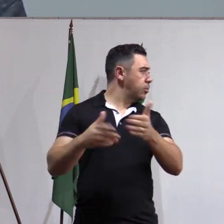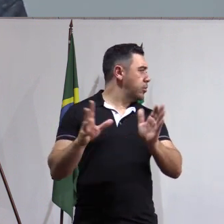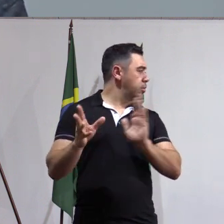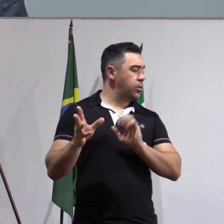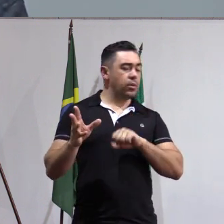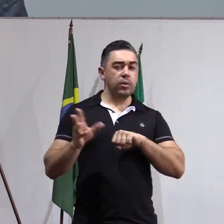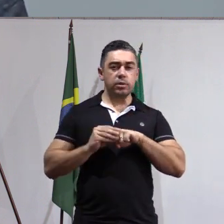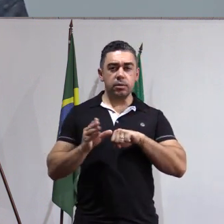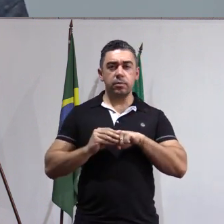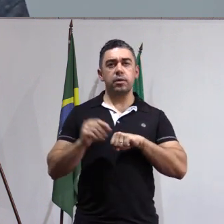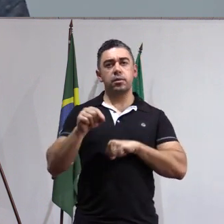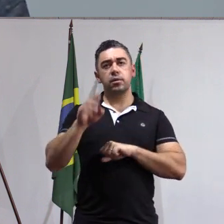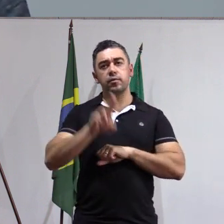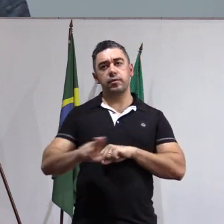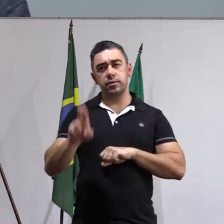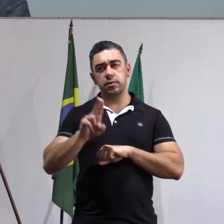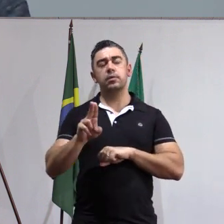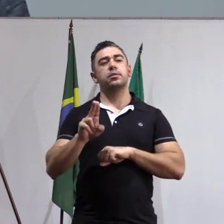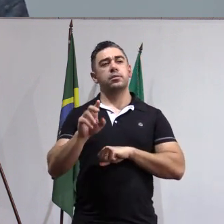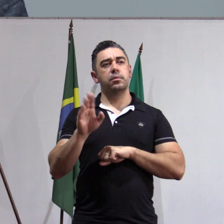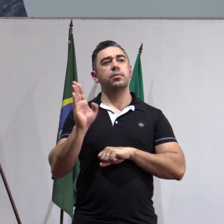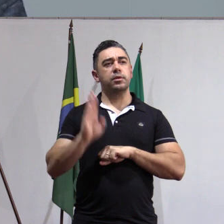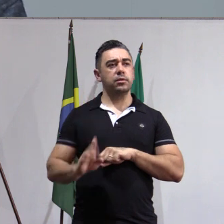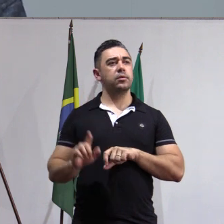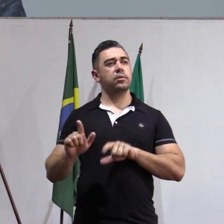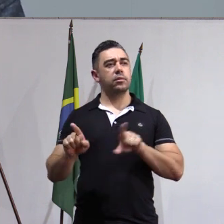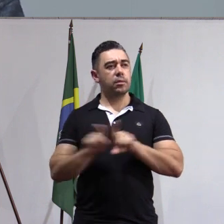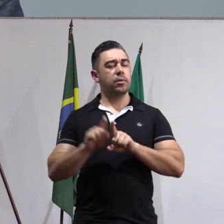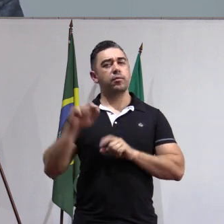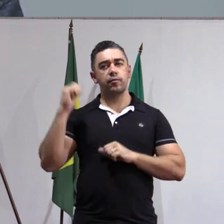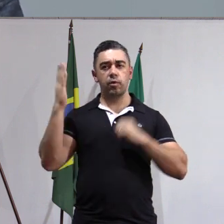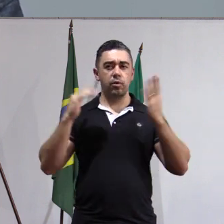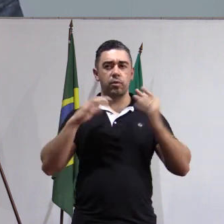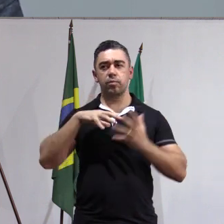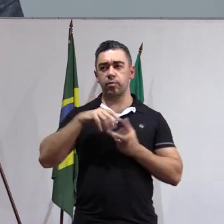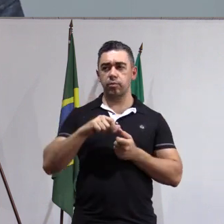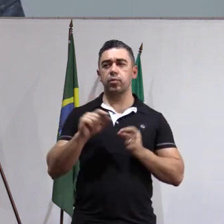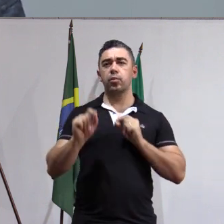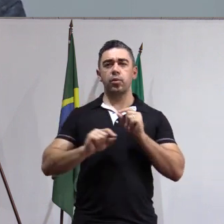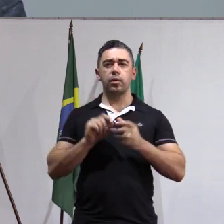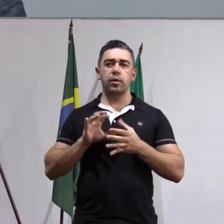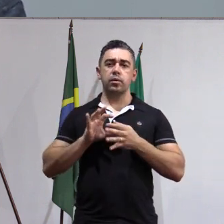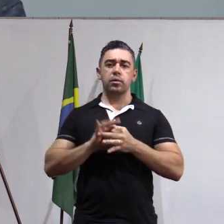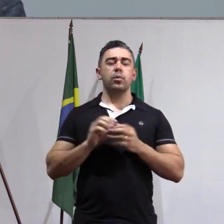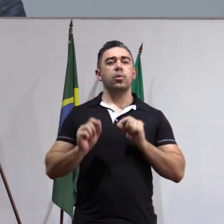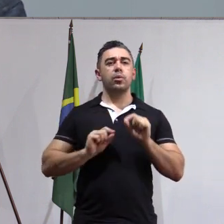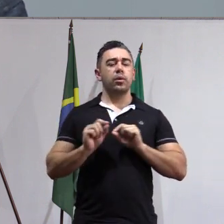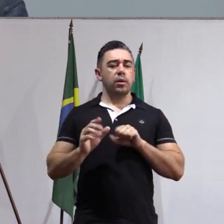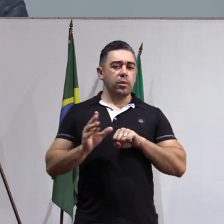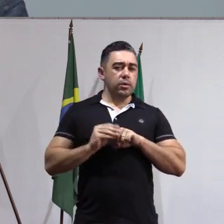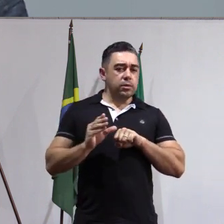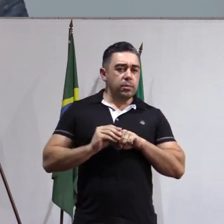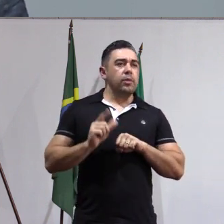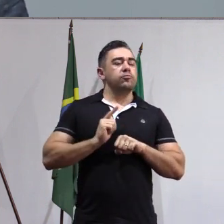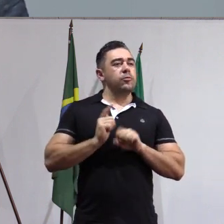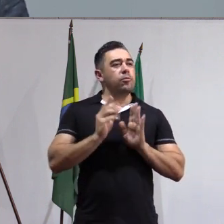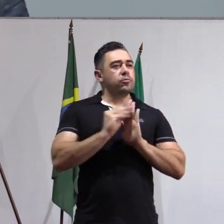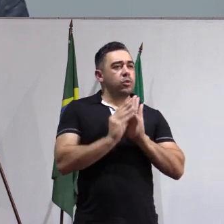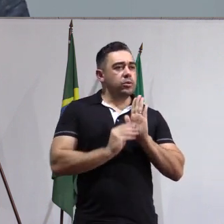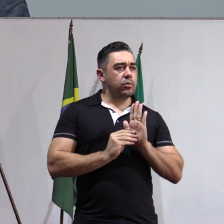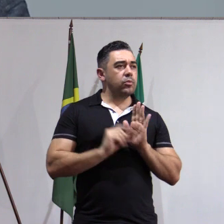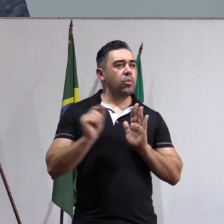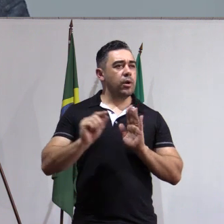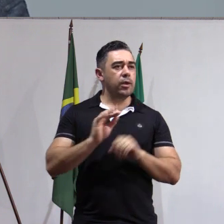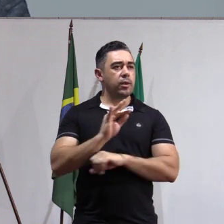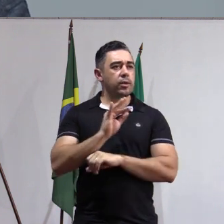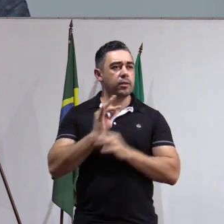conhecimento na universidade brasileira, assim como nas melhores universidades do mundo, busca conjugar a produção de conhecimento com conteúdo tecnológico